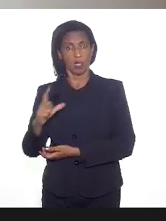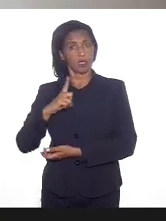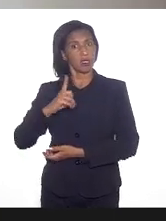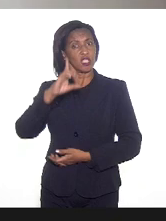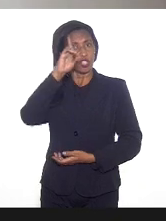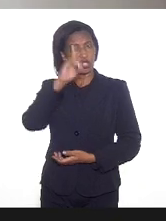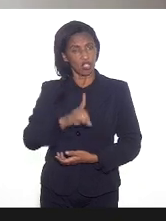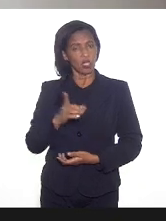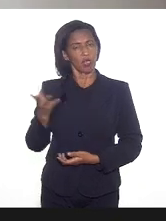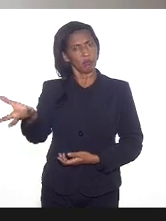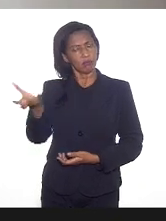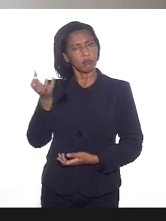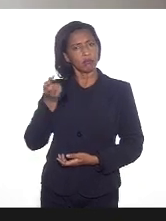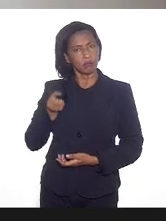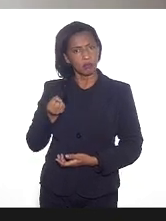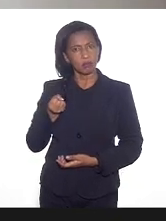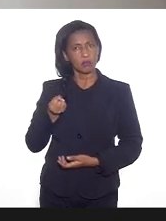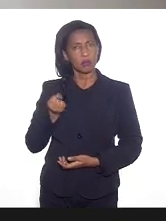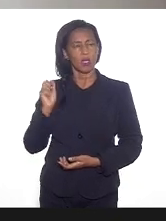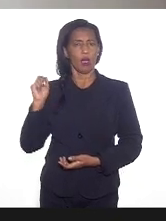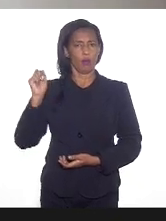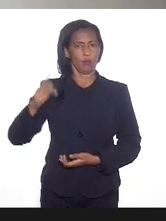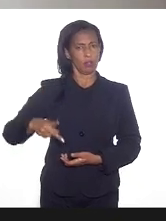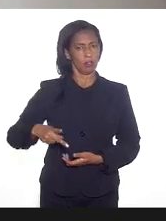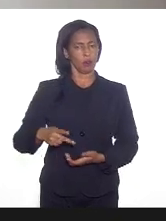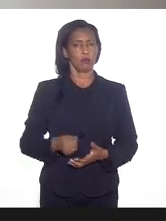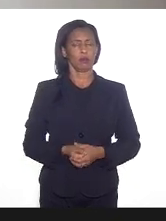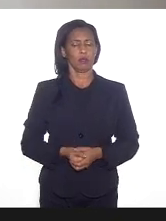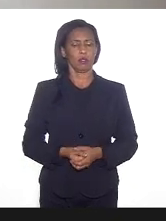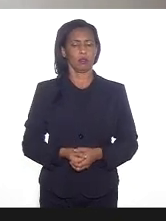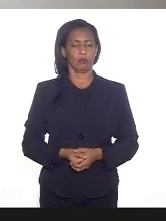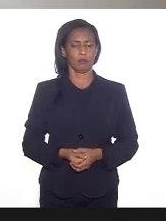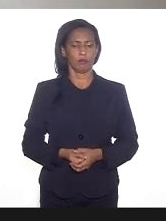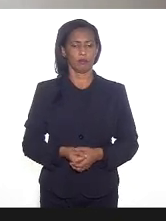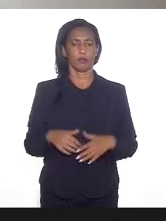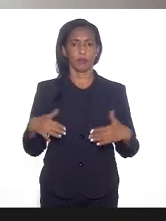direito de receber as suas aposentadorias. Então,